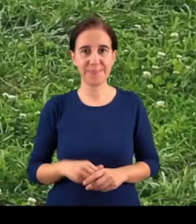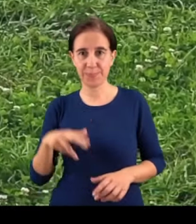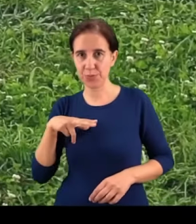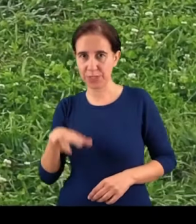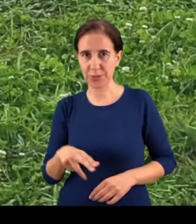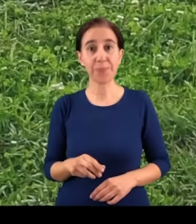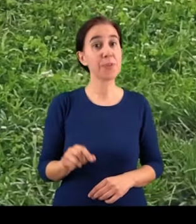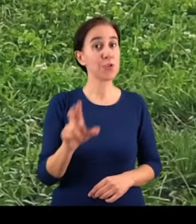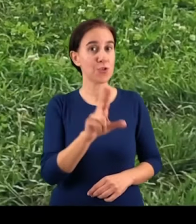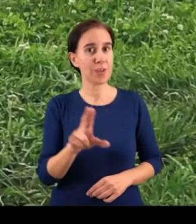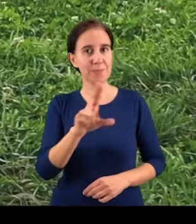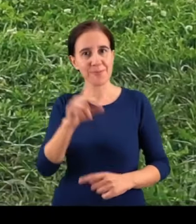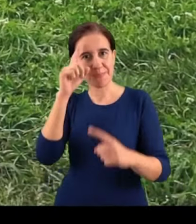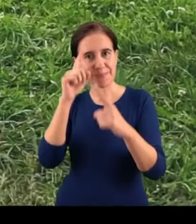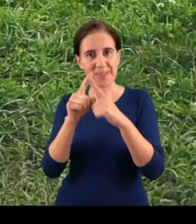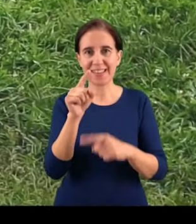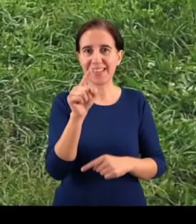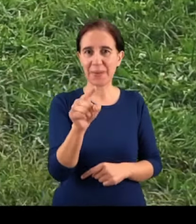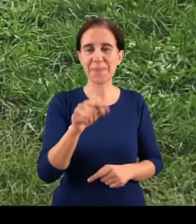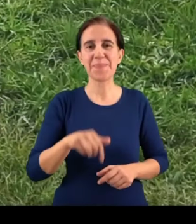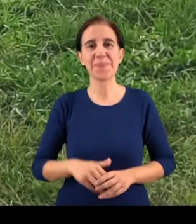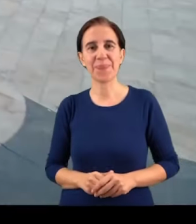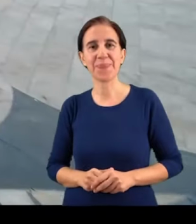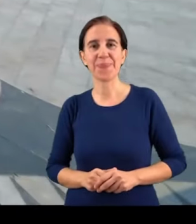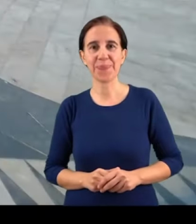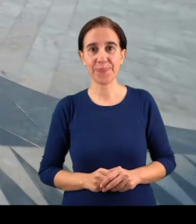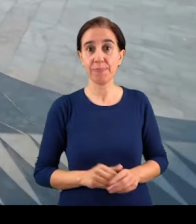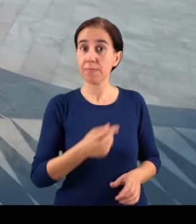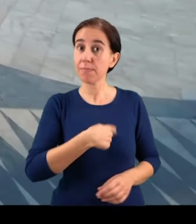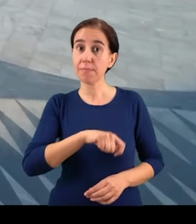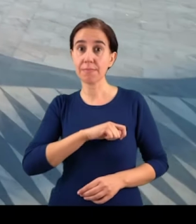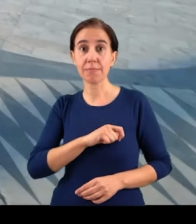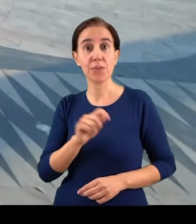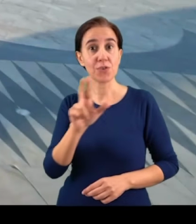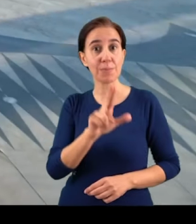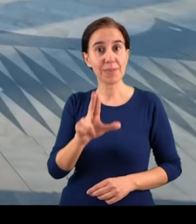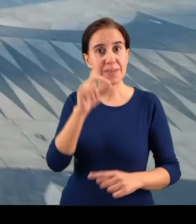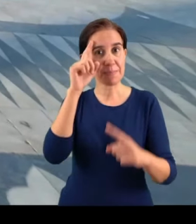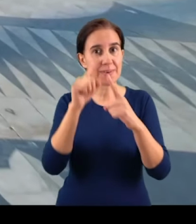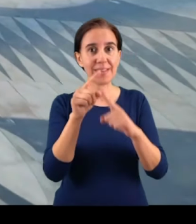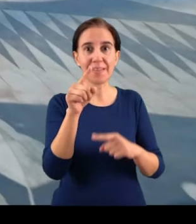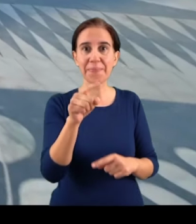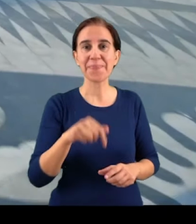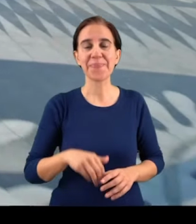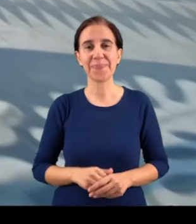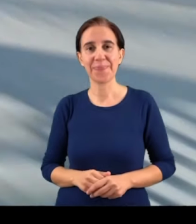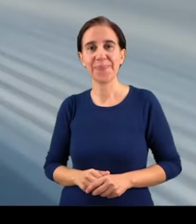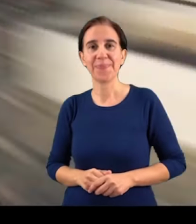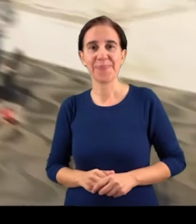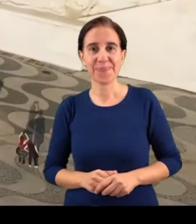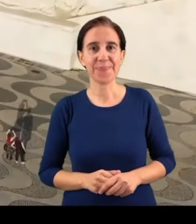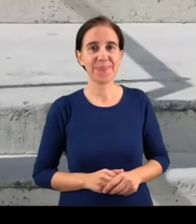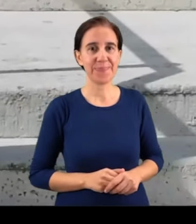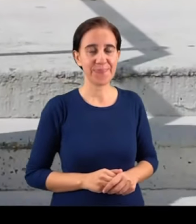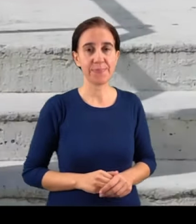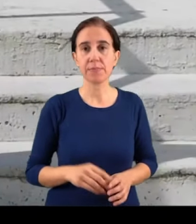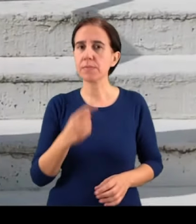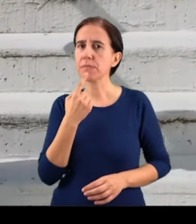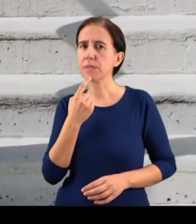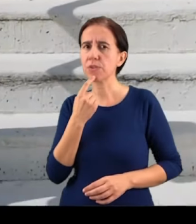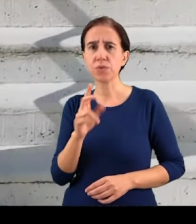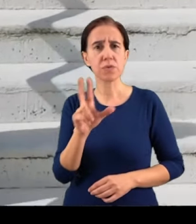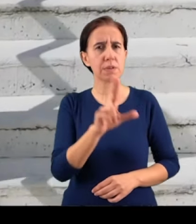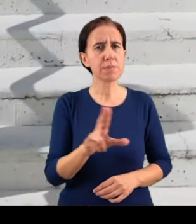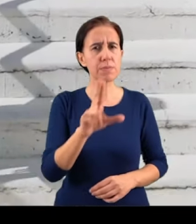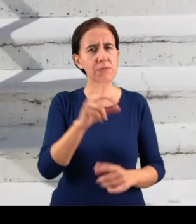A Jornada Mundial da Juventude é para ti. Jornada Mundial da Juventude é para ti. The World